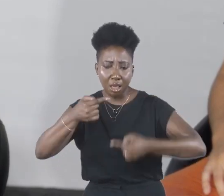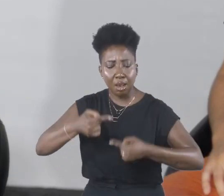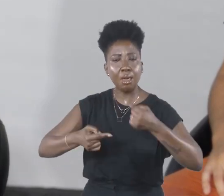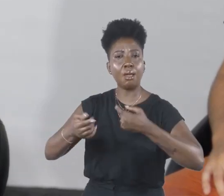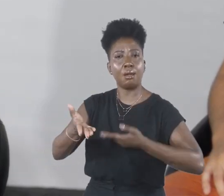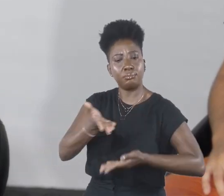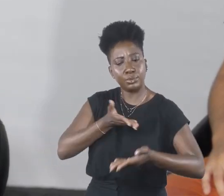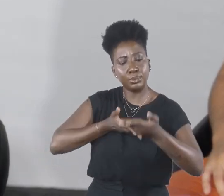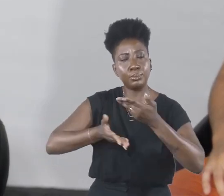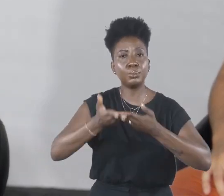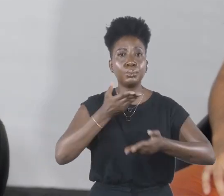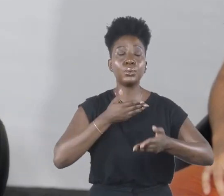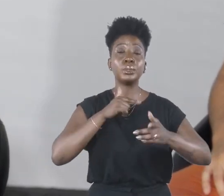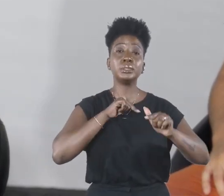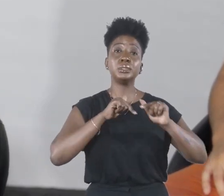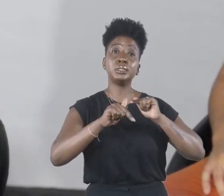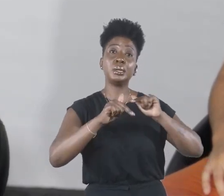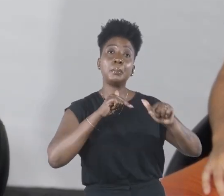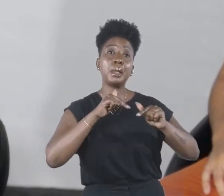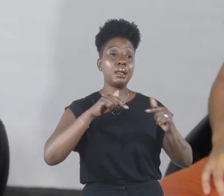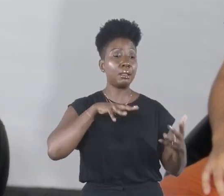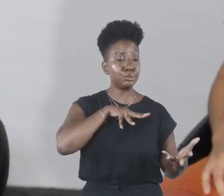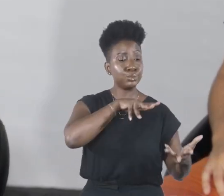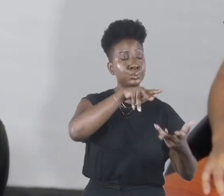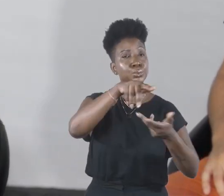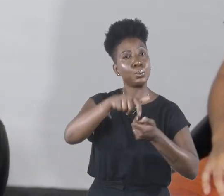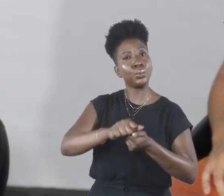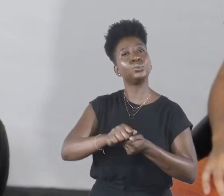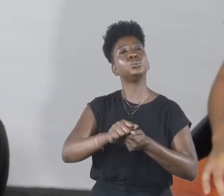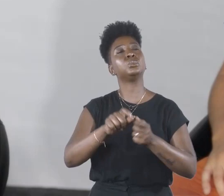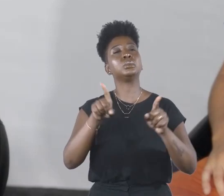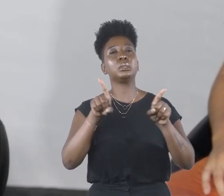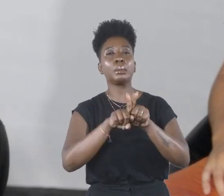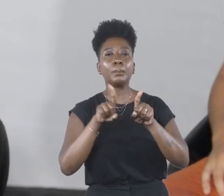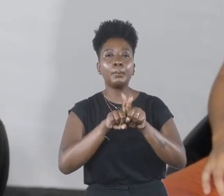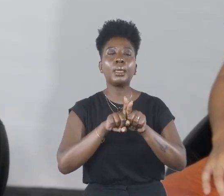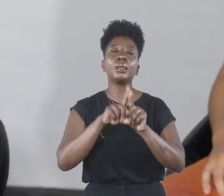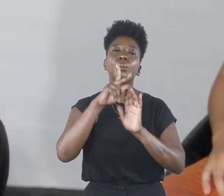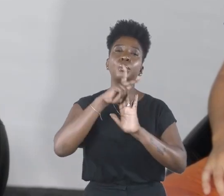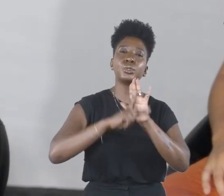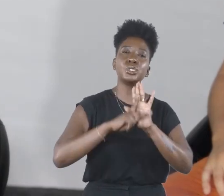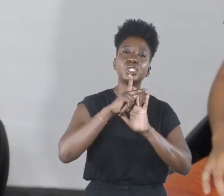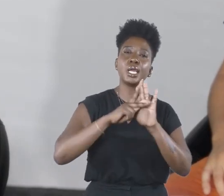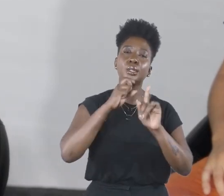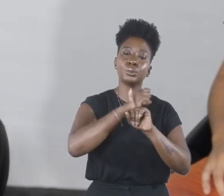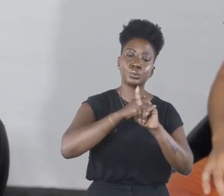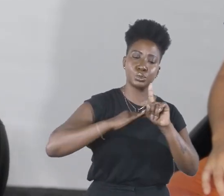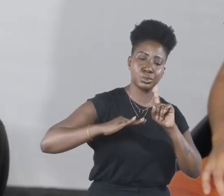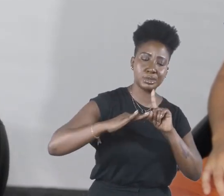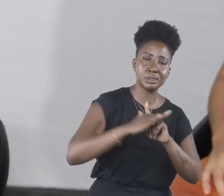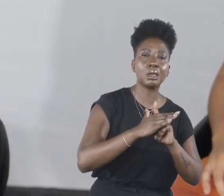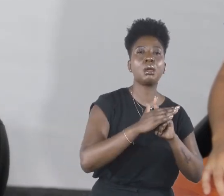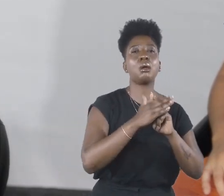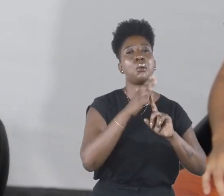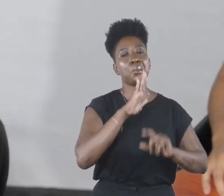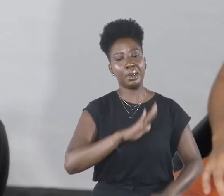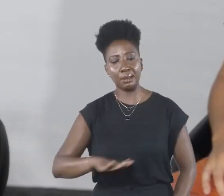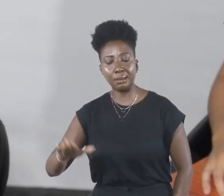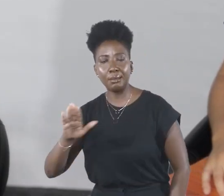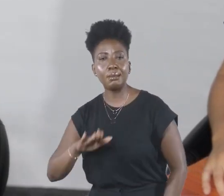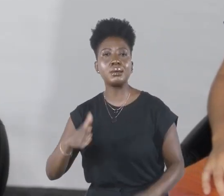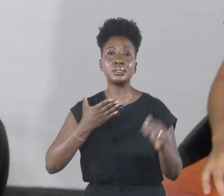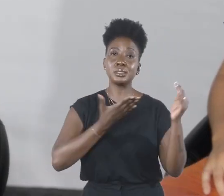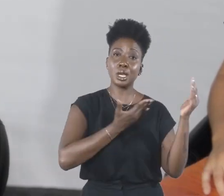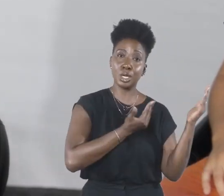conflito, articulação. Eu estava trabalhando no mundo humanitário, projeto social, crianças, jovens envolvidos